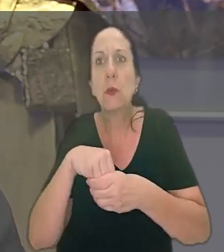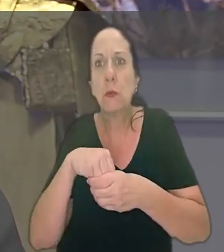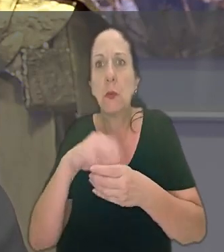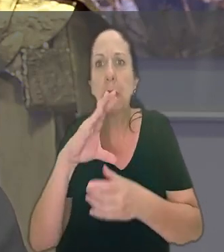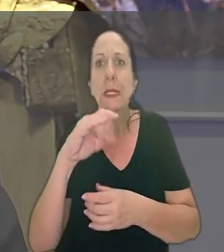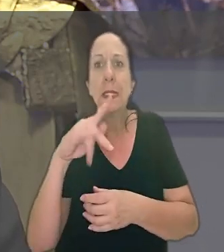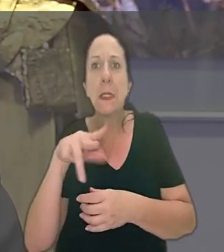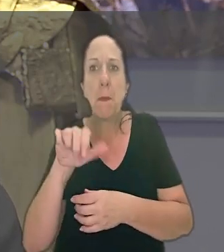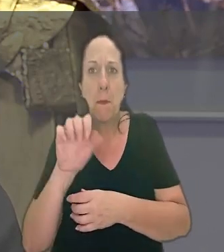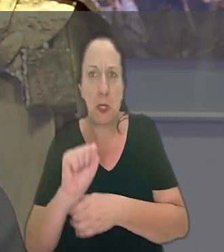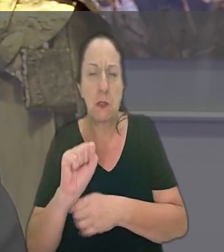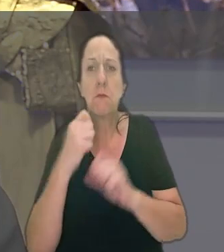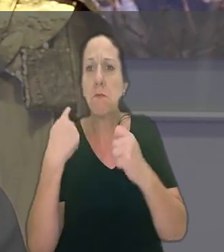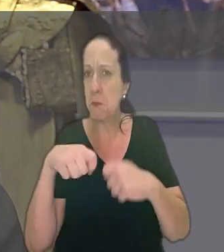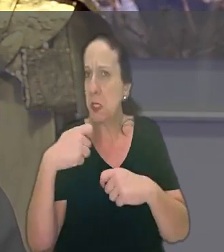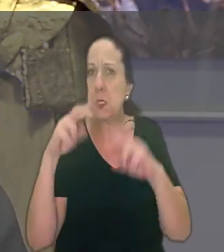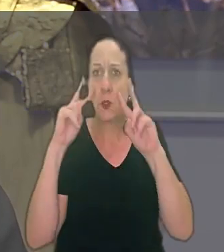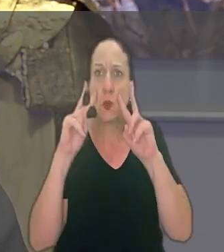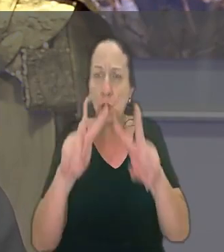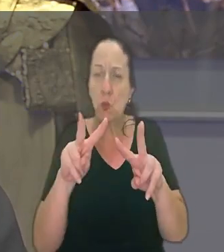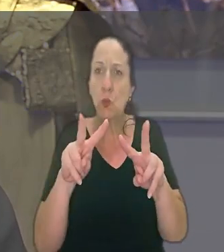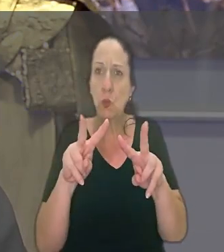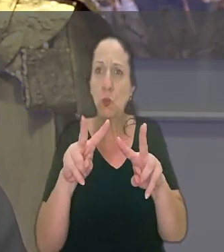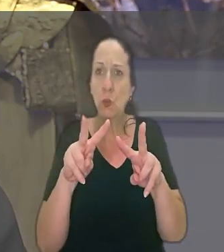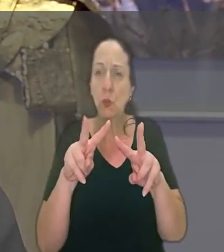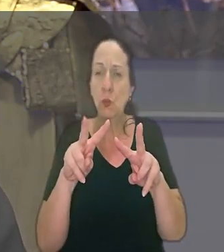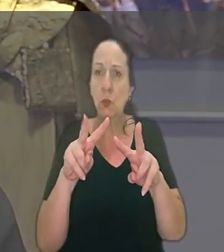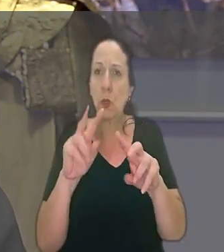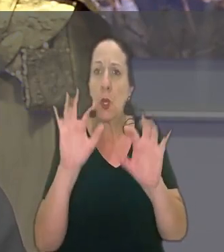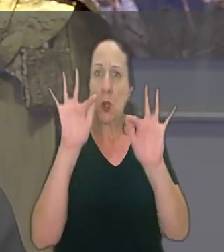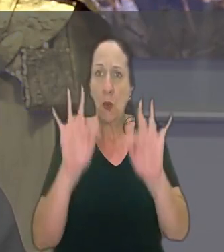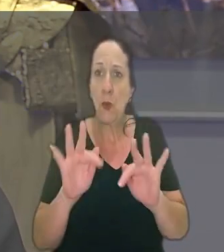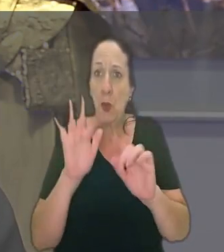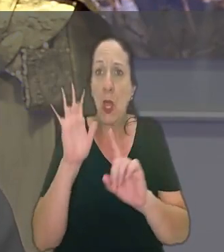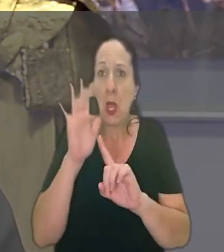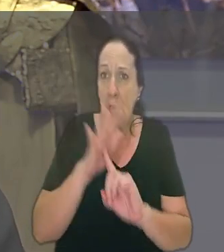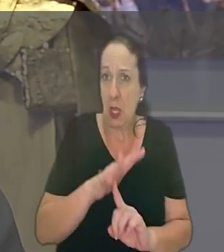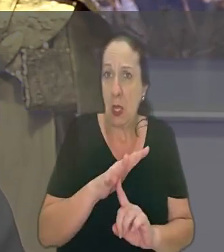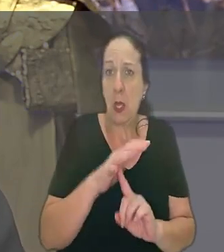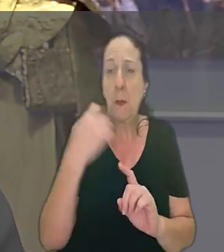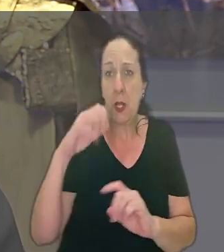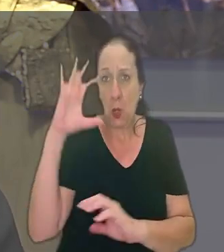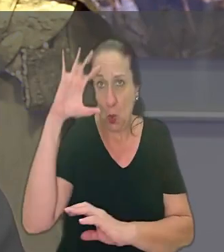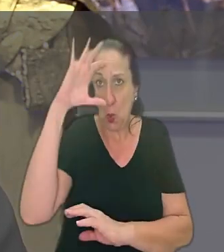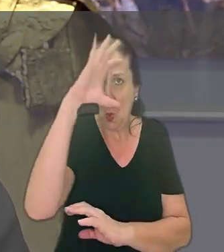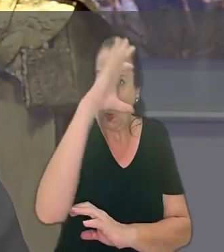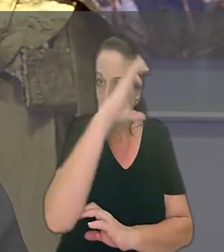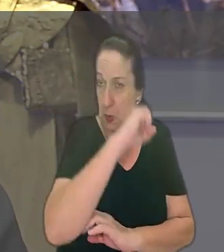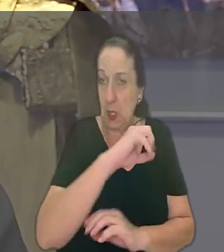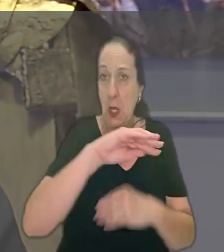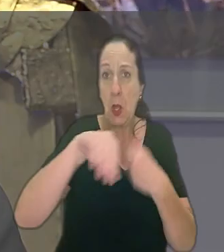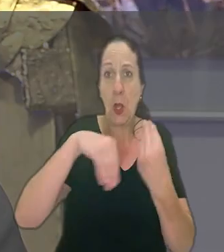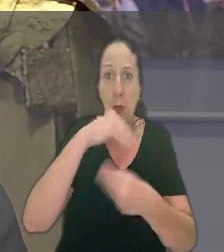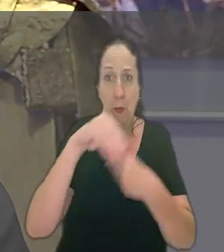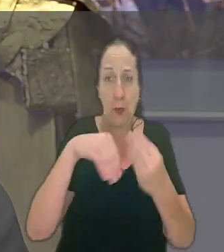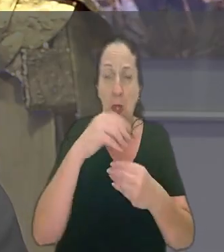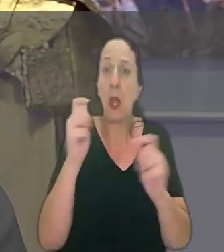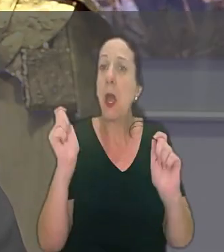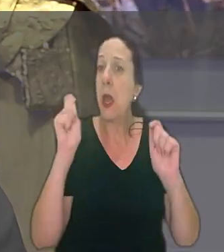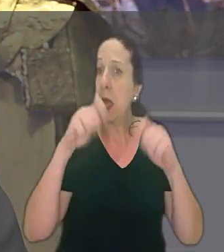assédio, CIPAs, precisam ter esse olhar para o combate ao assédio. Então, a gente precisa compreender que o assédio